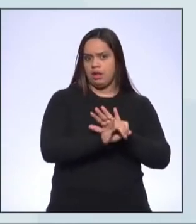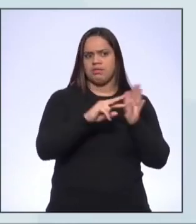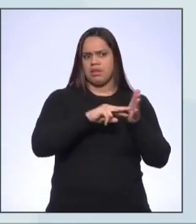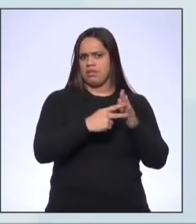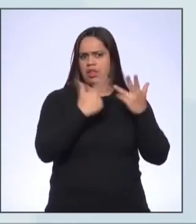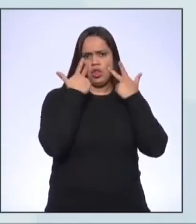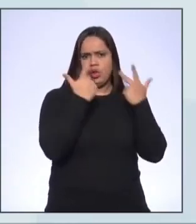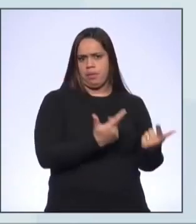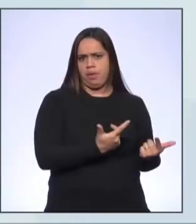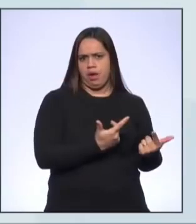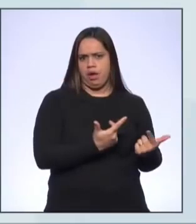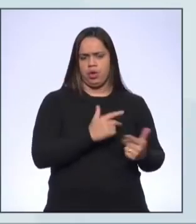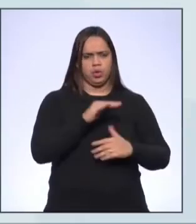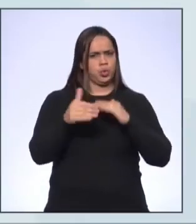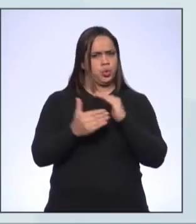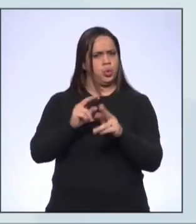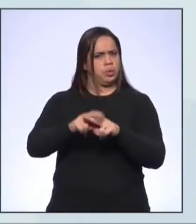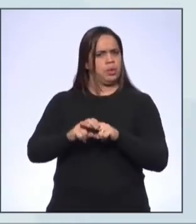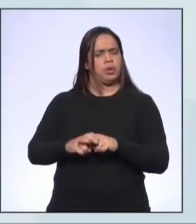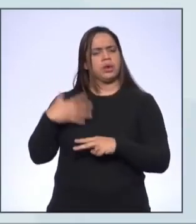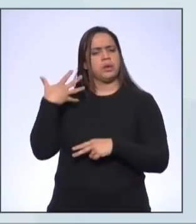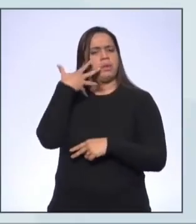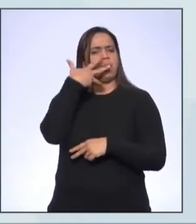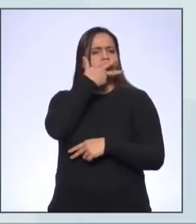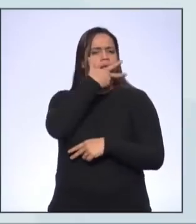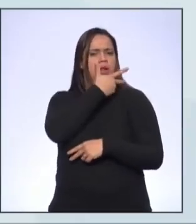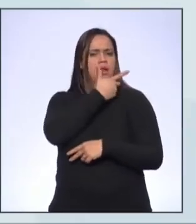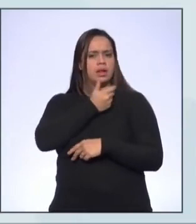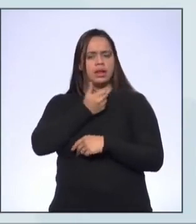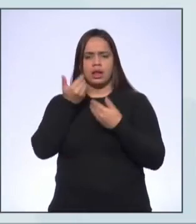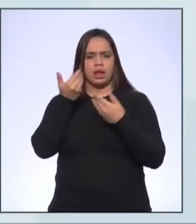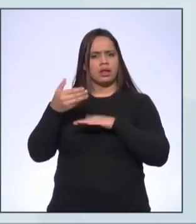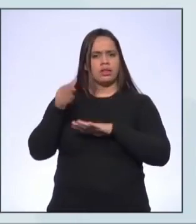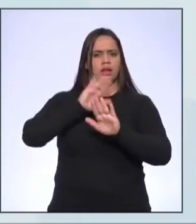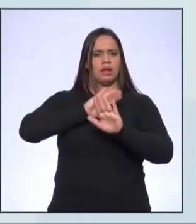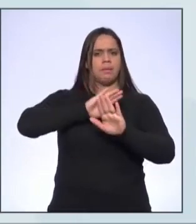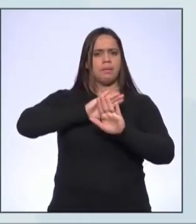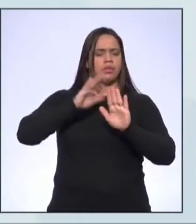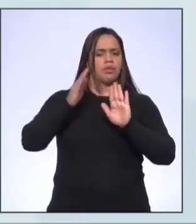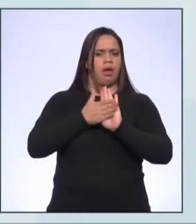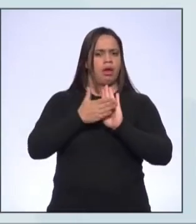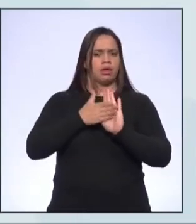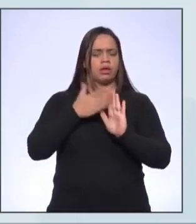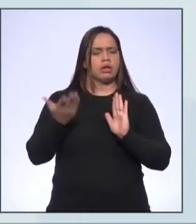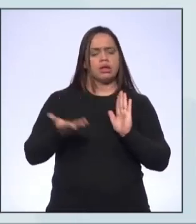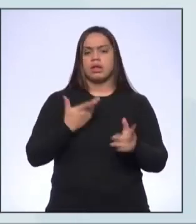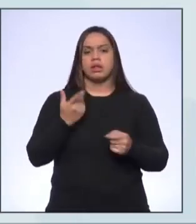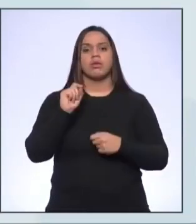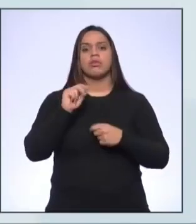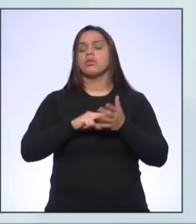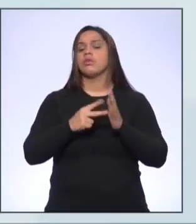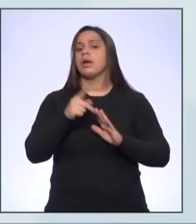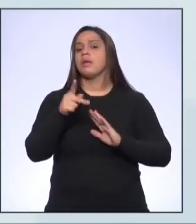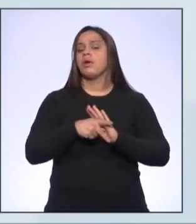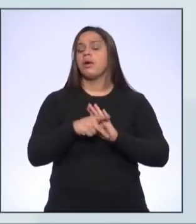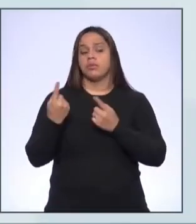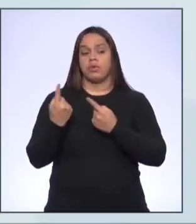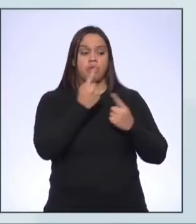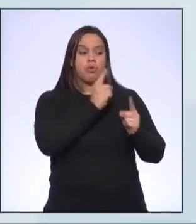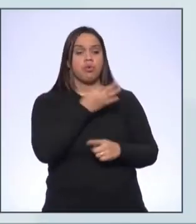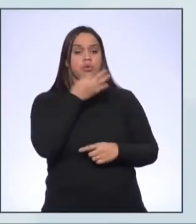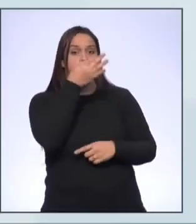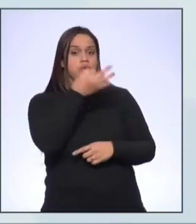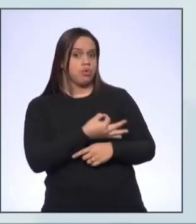Tudo em nome de uma beleza superficial, assim como o ato de sacrifício de animais, esses são os contra-argumentos. Ele está falando, olha, a